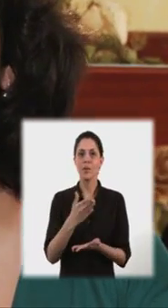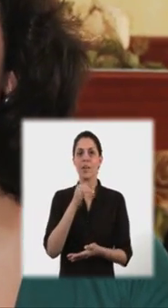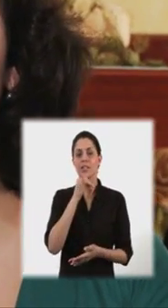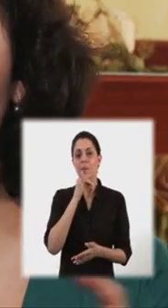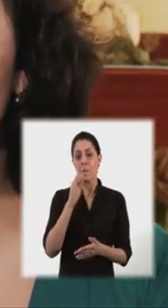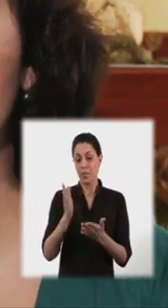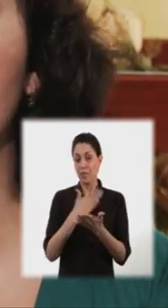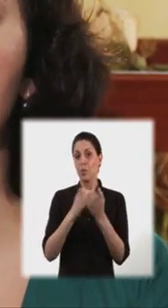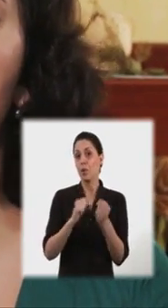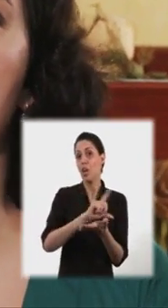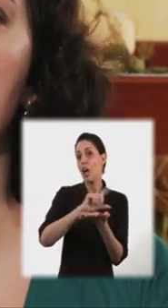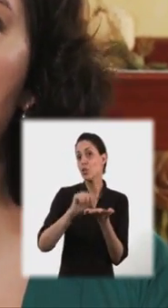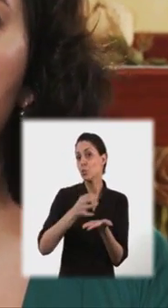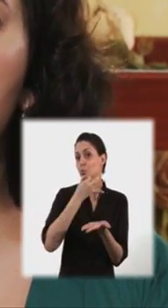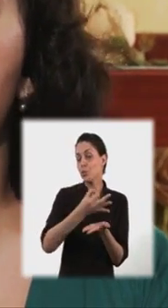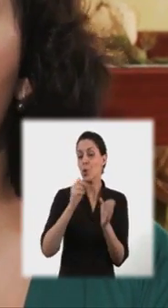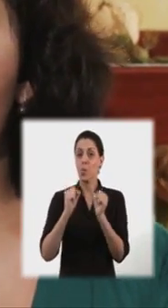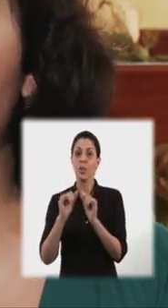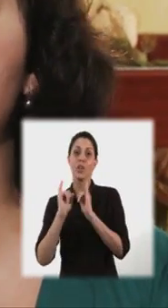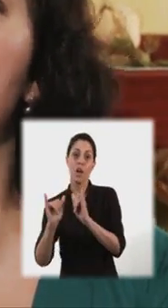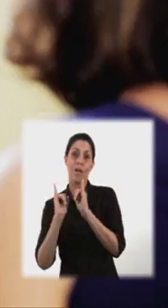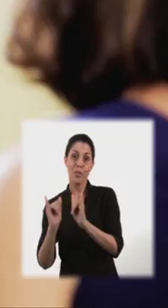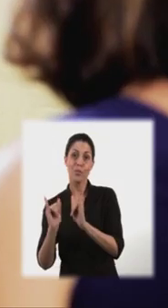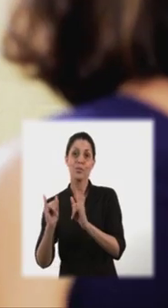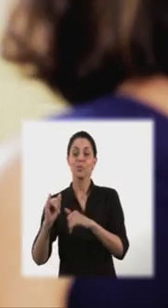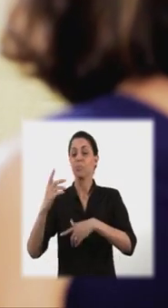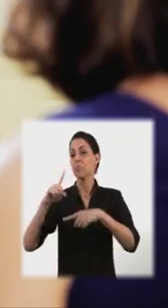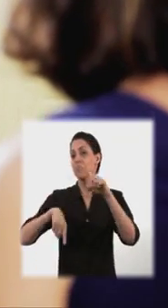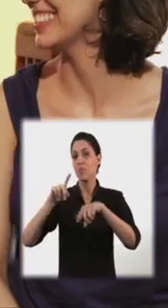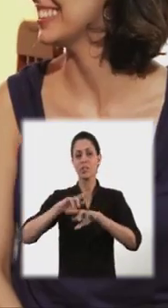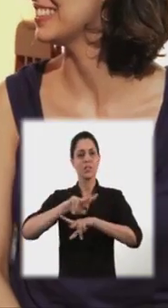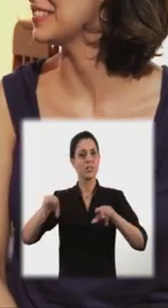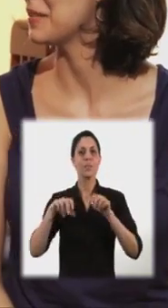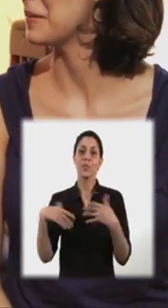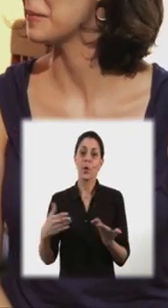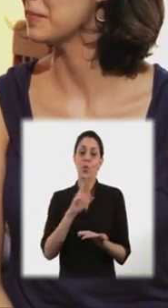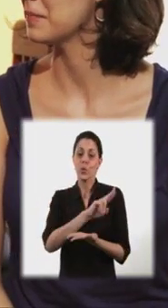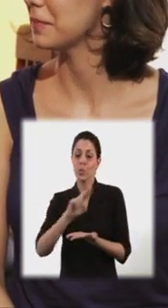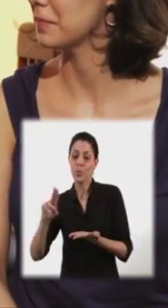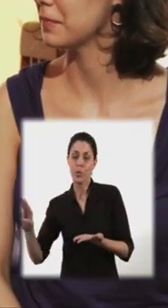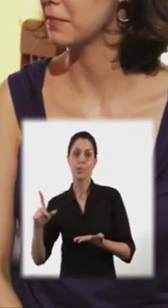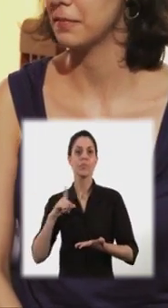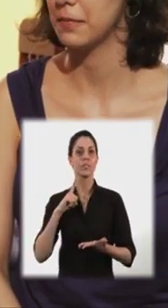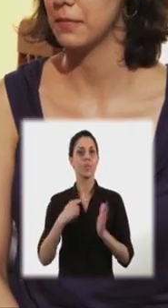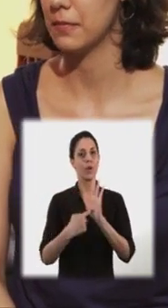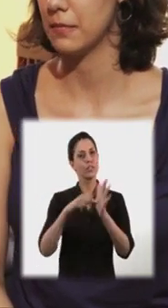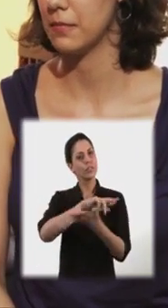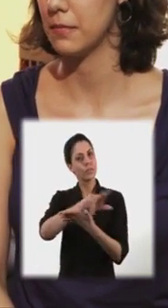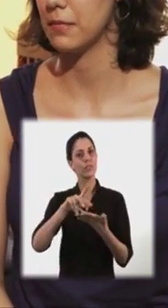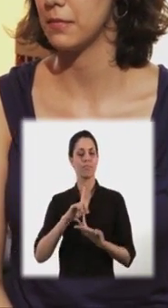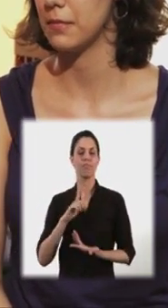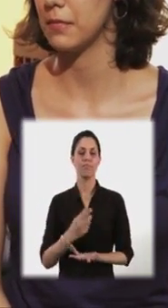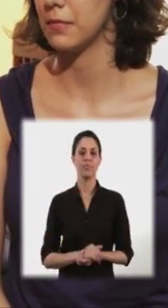publicitário. Então esses nomes todos que a gente dá para os textos revela essa diversidade de gêneros. O desafio é você criar um